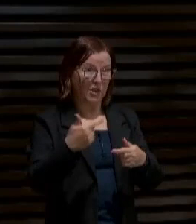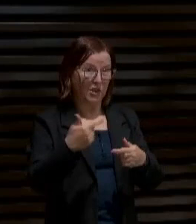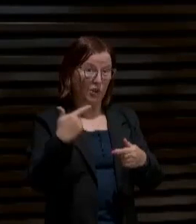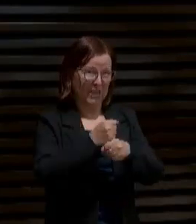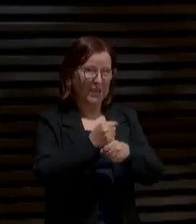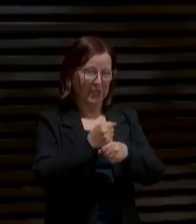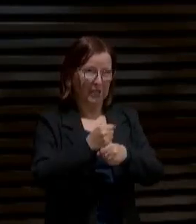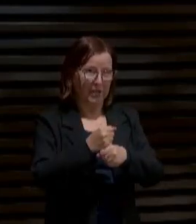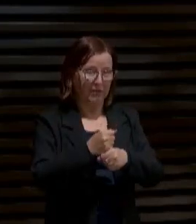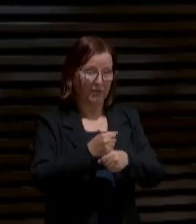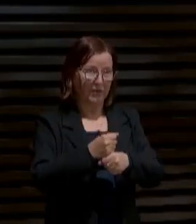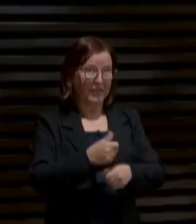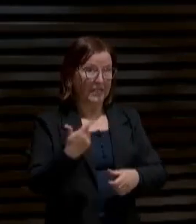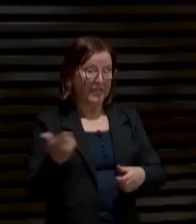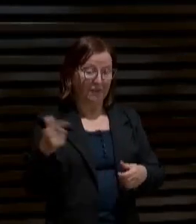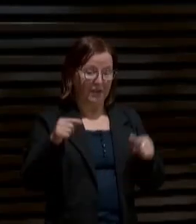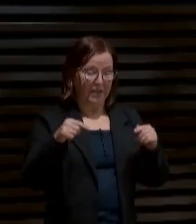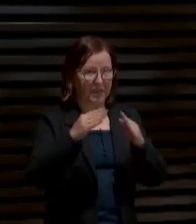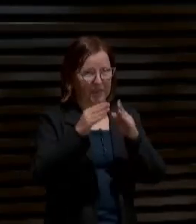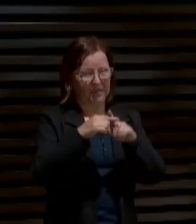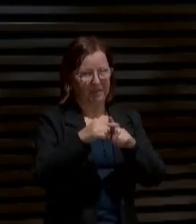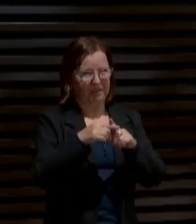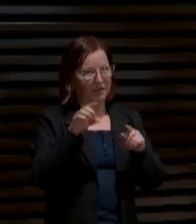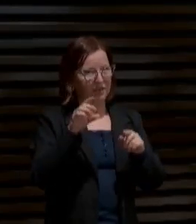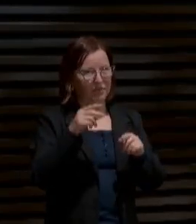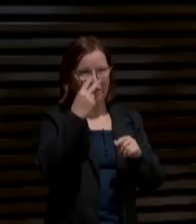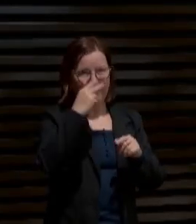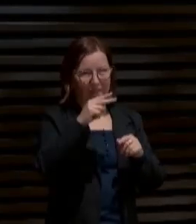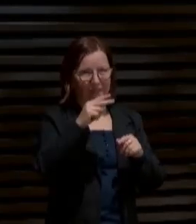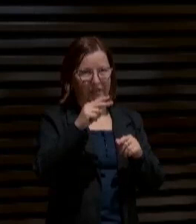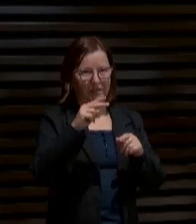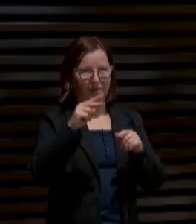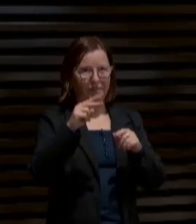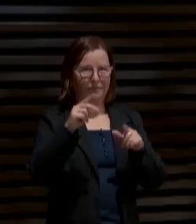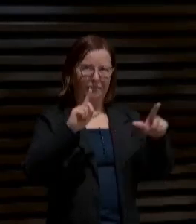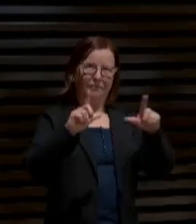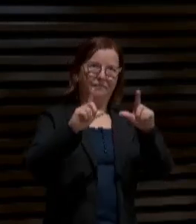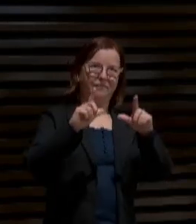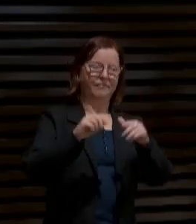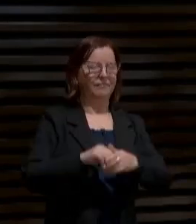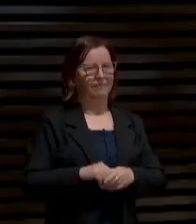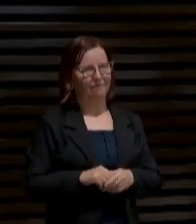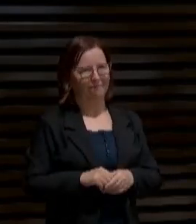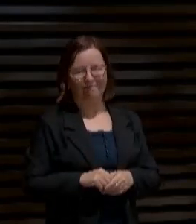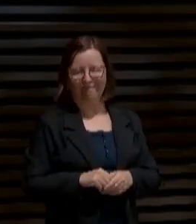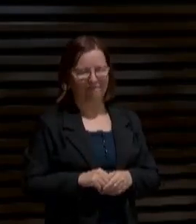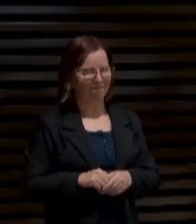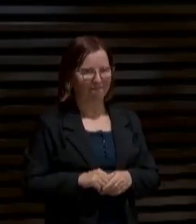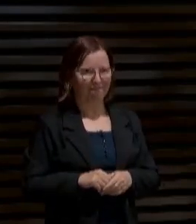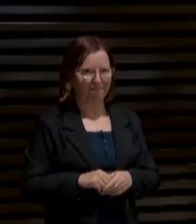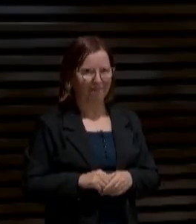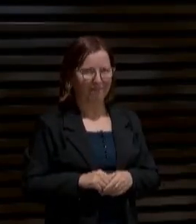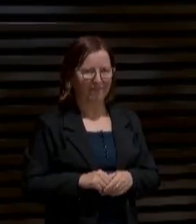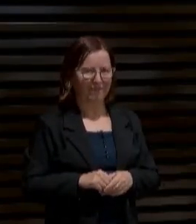você se sentiu mais forte E aí o irmão lá deu exemplo da brasa né Sei que